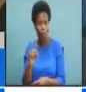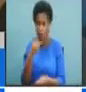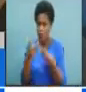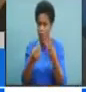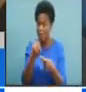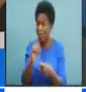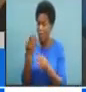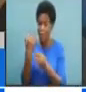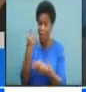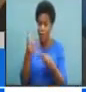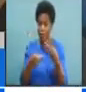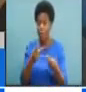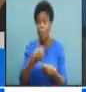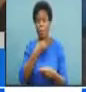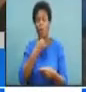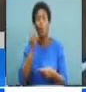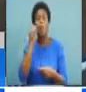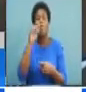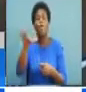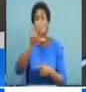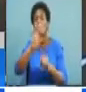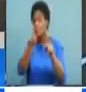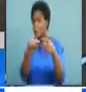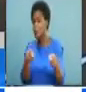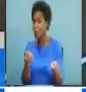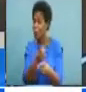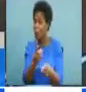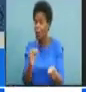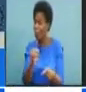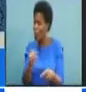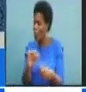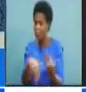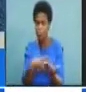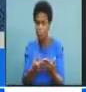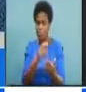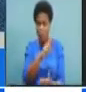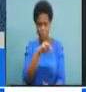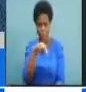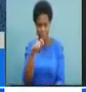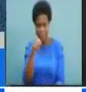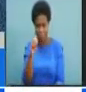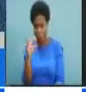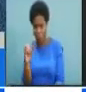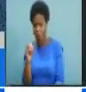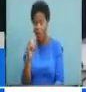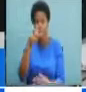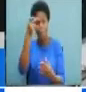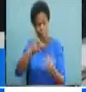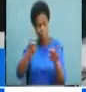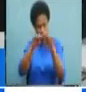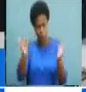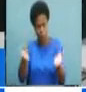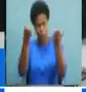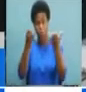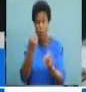morna enquanto género musical, pois não constitui propósito da Unesco classificar, hierarquizar